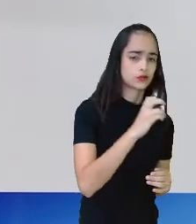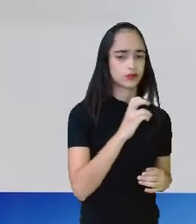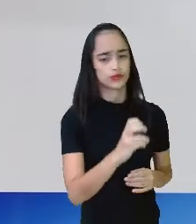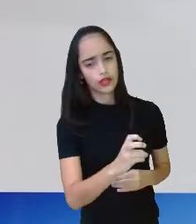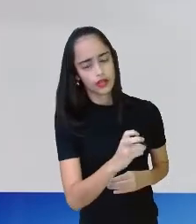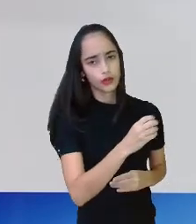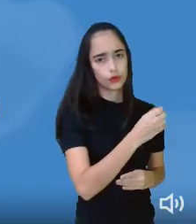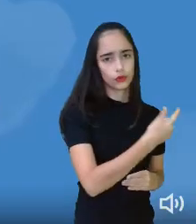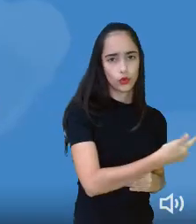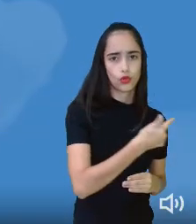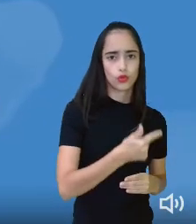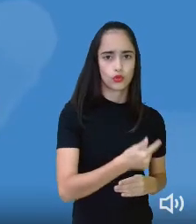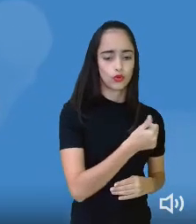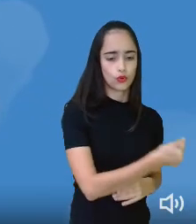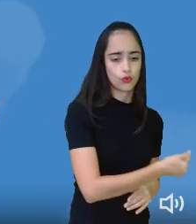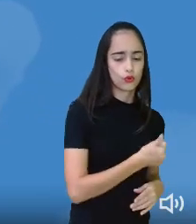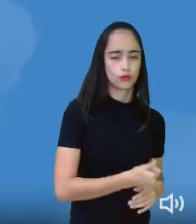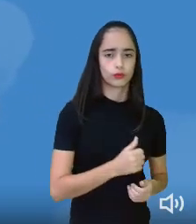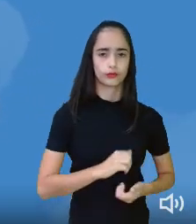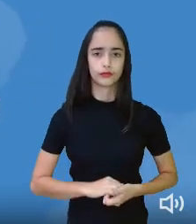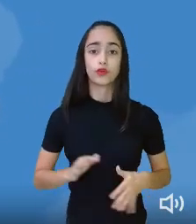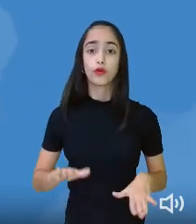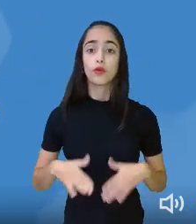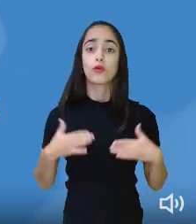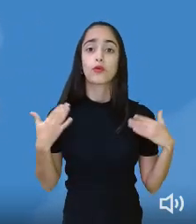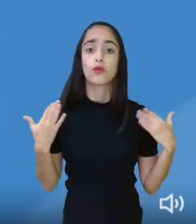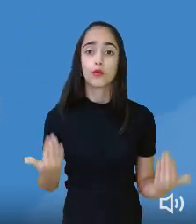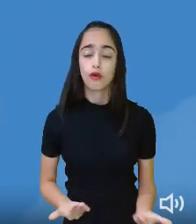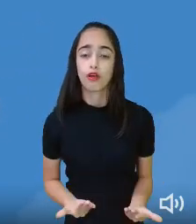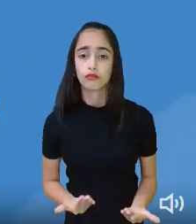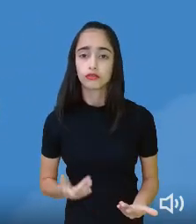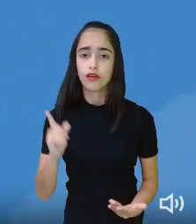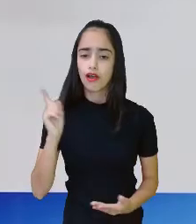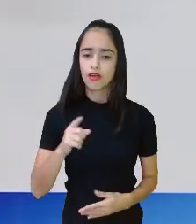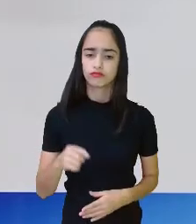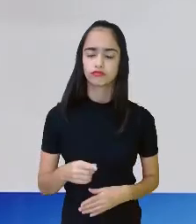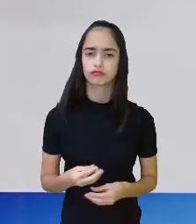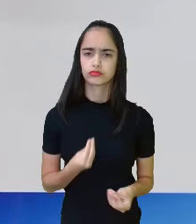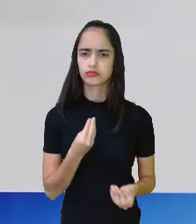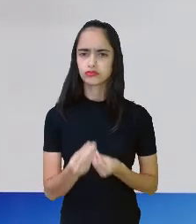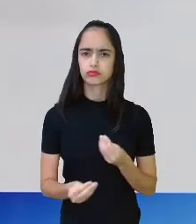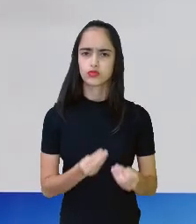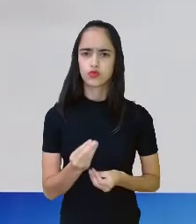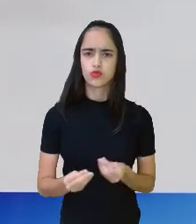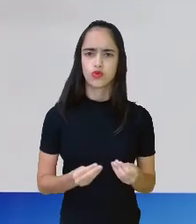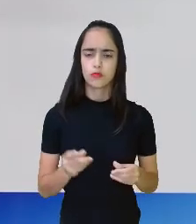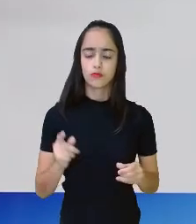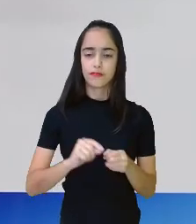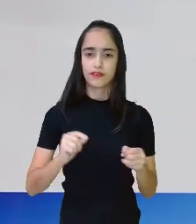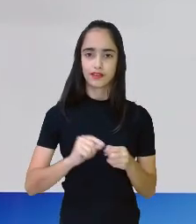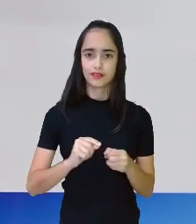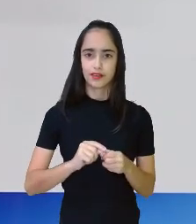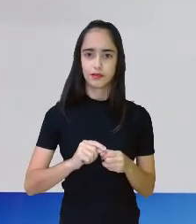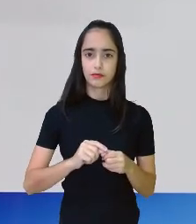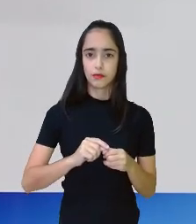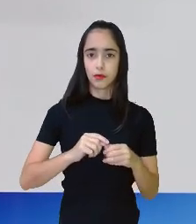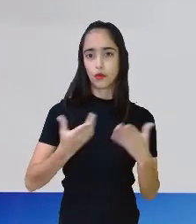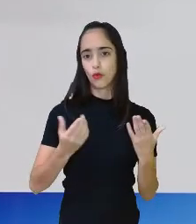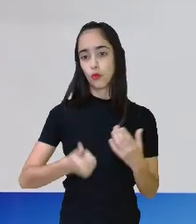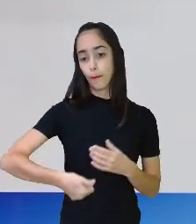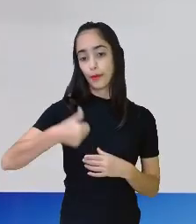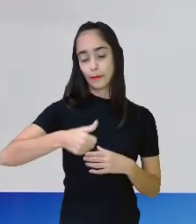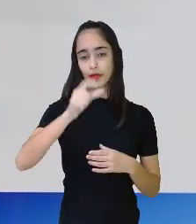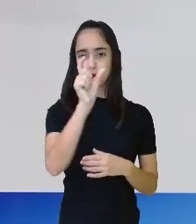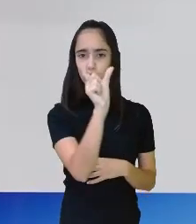de 1 em 1. E aí, qual seria o padrão correspondente para a primeira sequência,